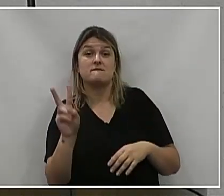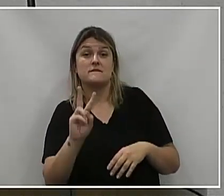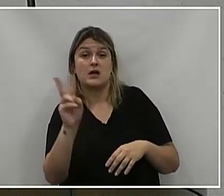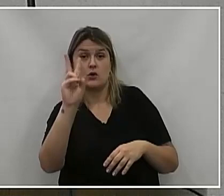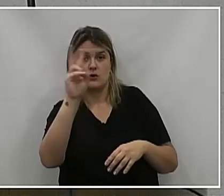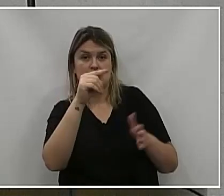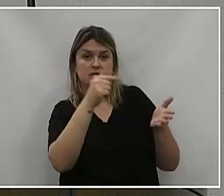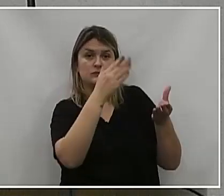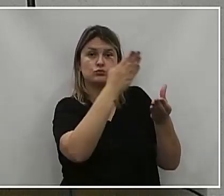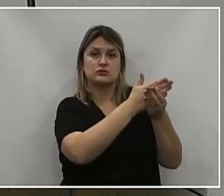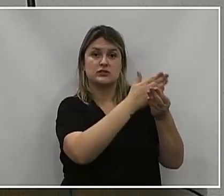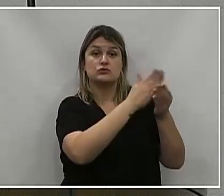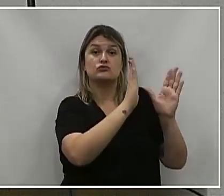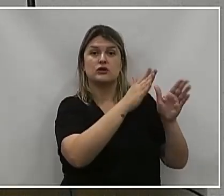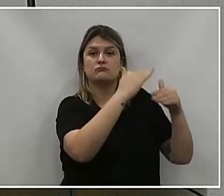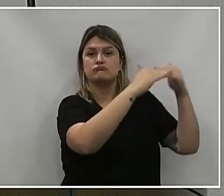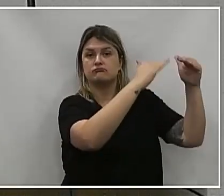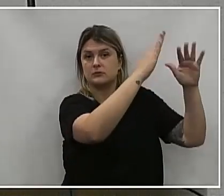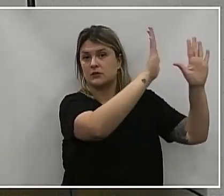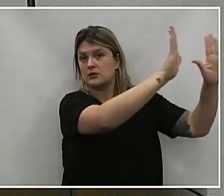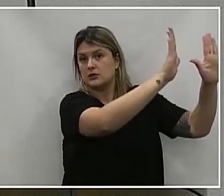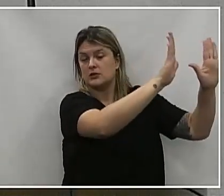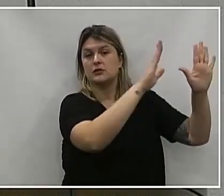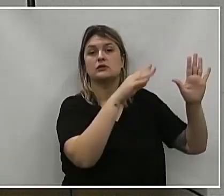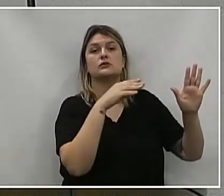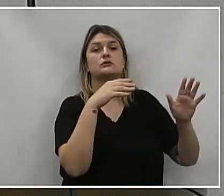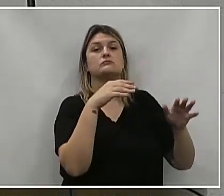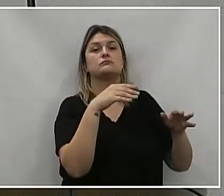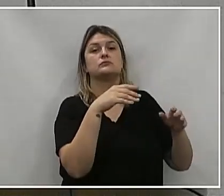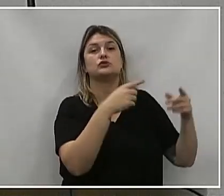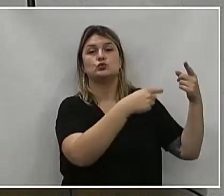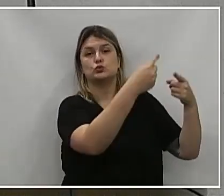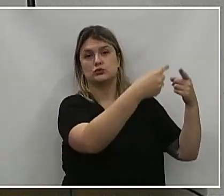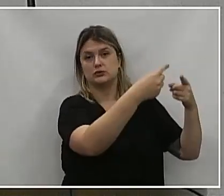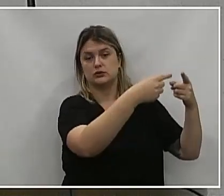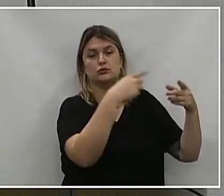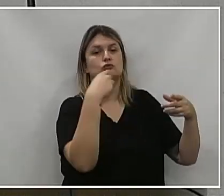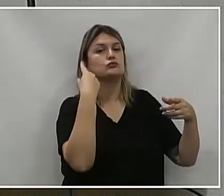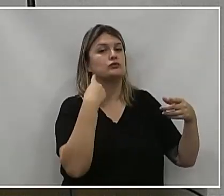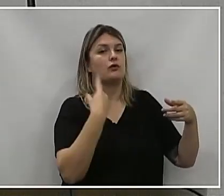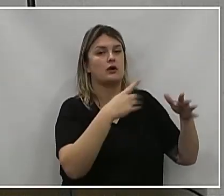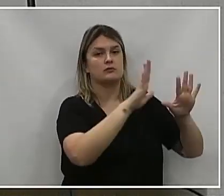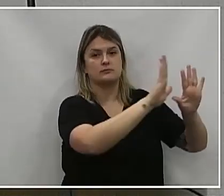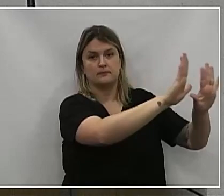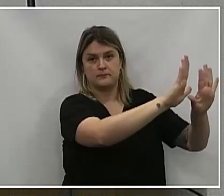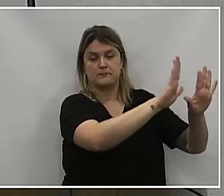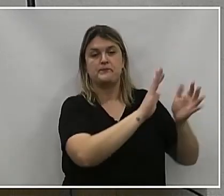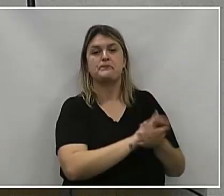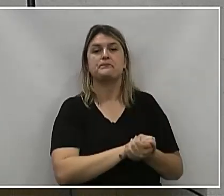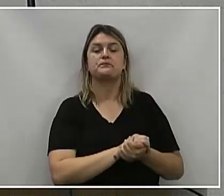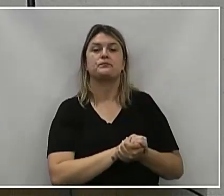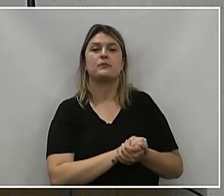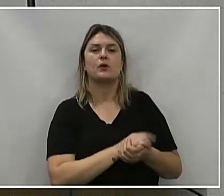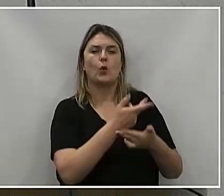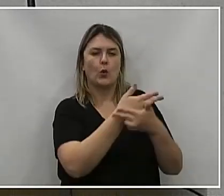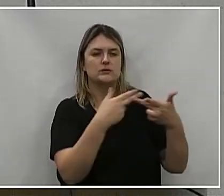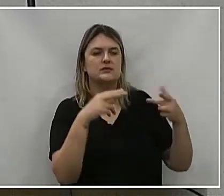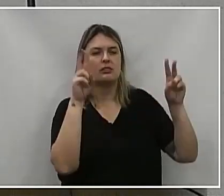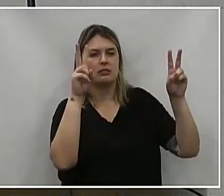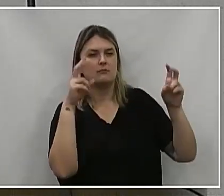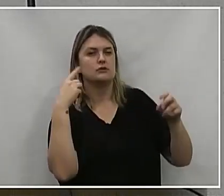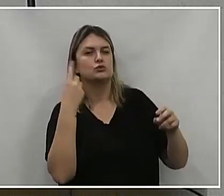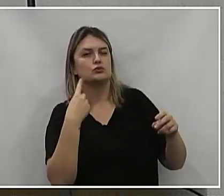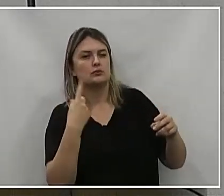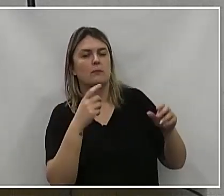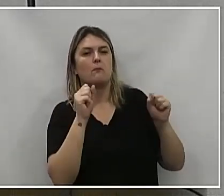em judicialização, né? Tá judicializado, então está em discussão. Não, eu acho que as questões jurídicas elas podem